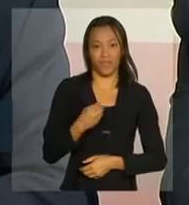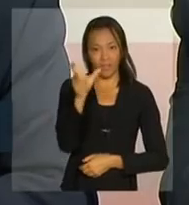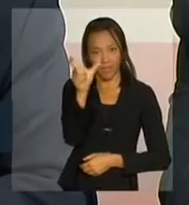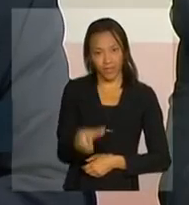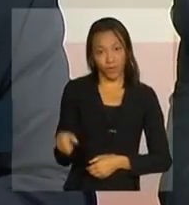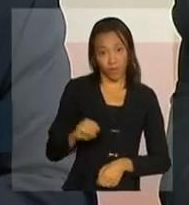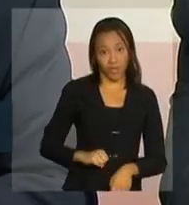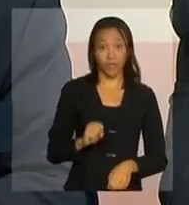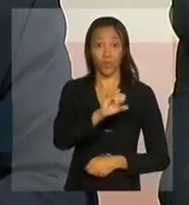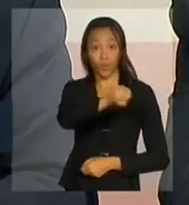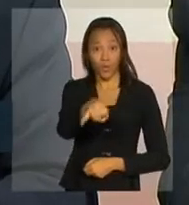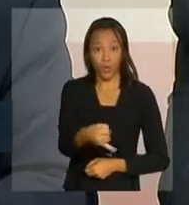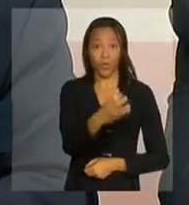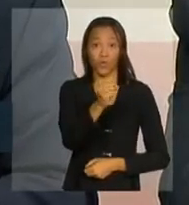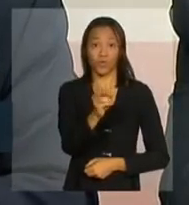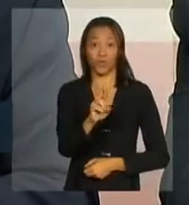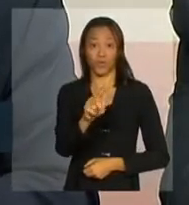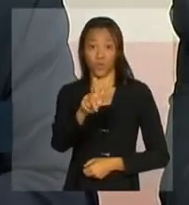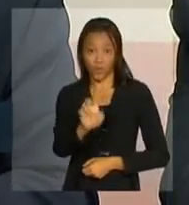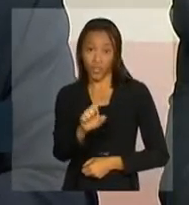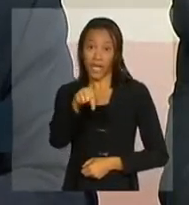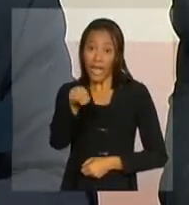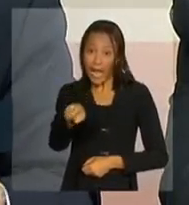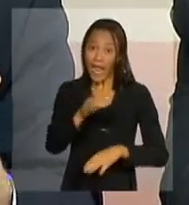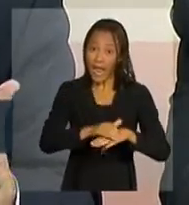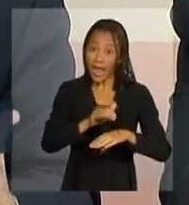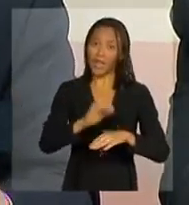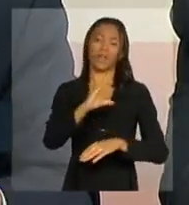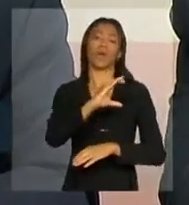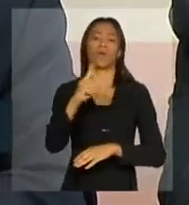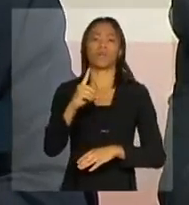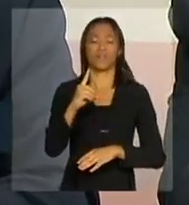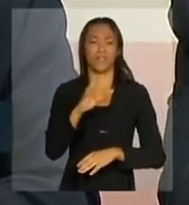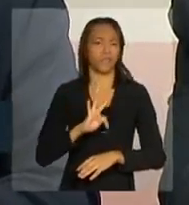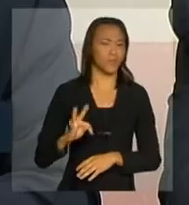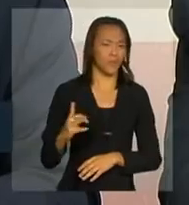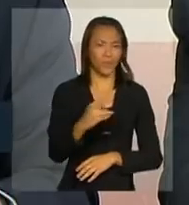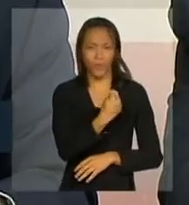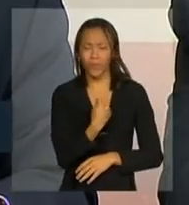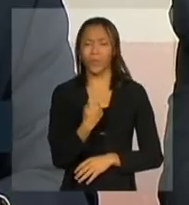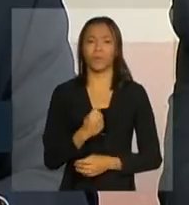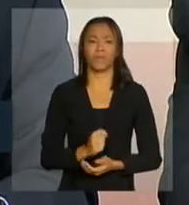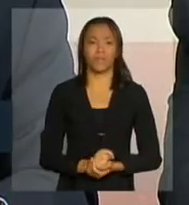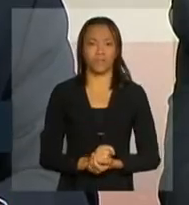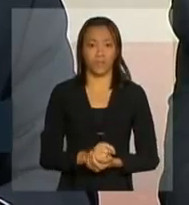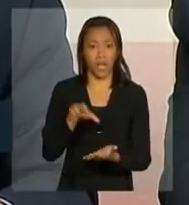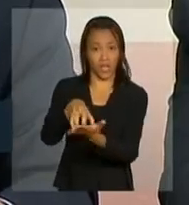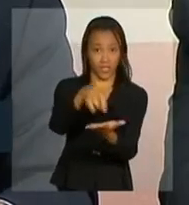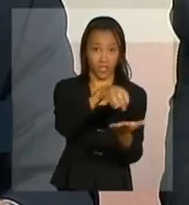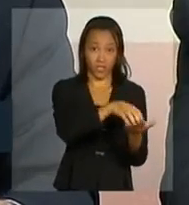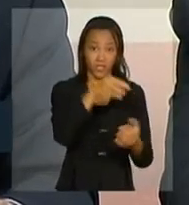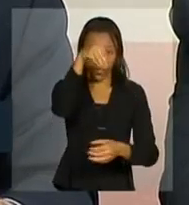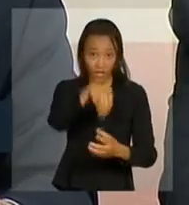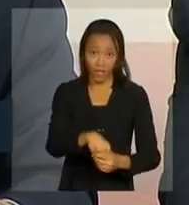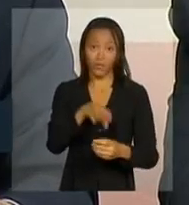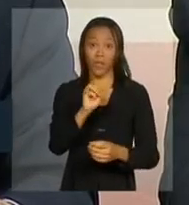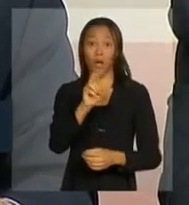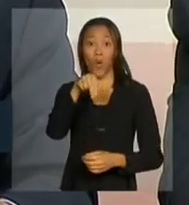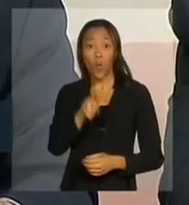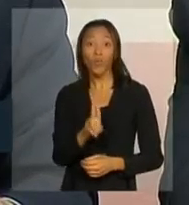embaixador Jorge ChedEc, que coordena o PINUD, que coordena todas as as entidades das Nações Unidas aqui no